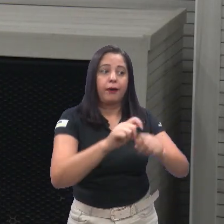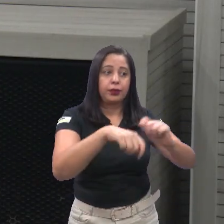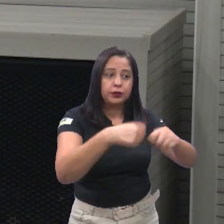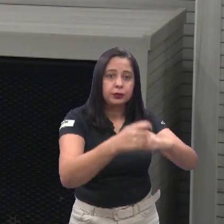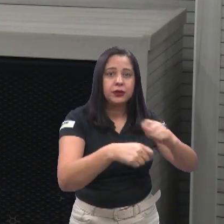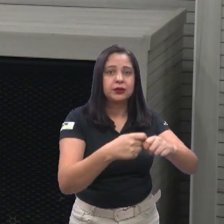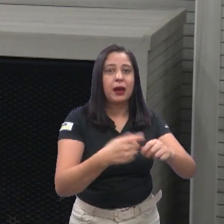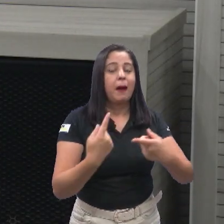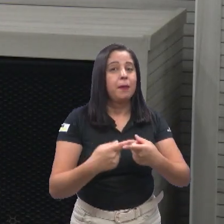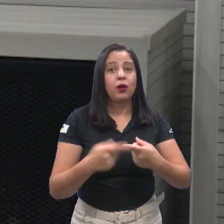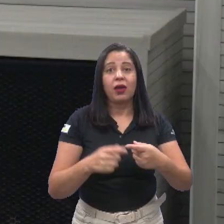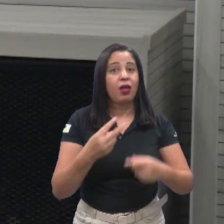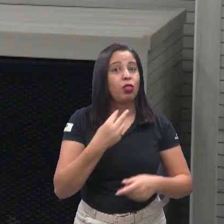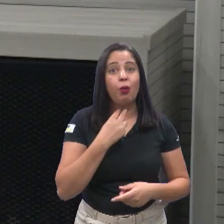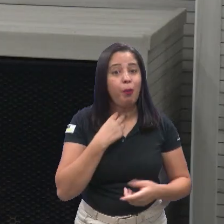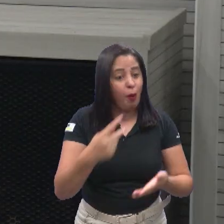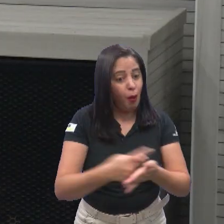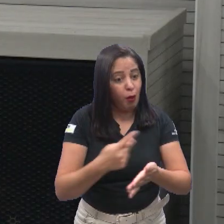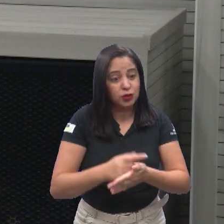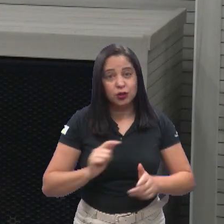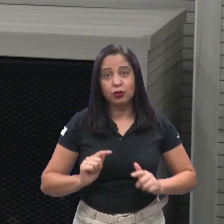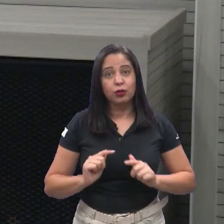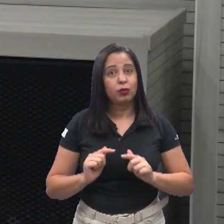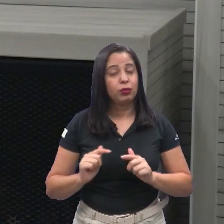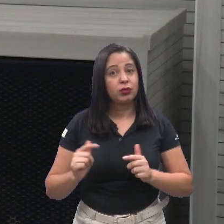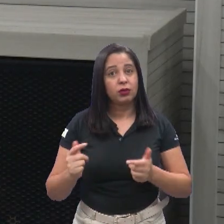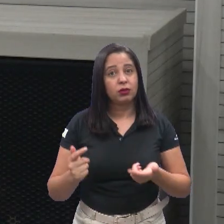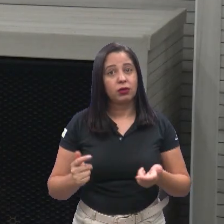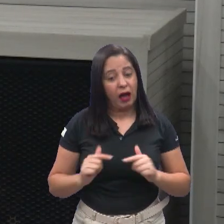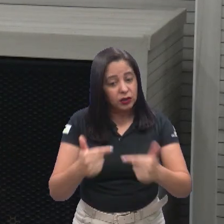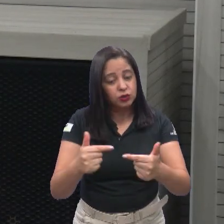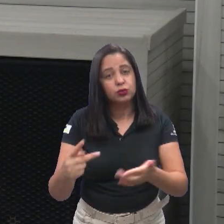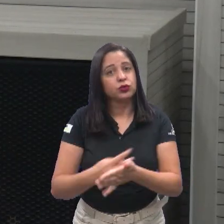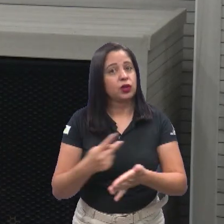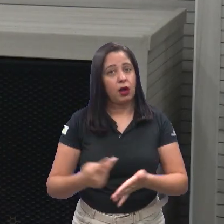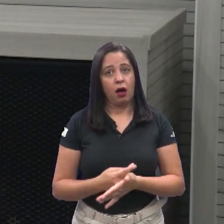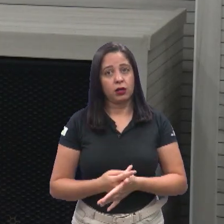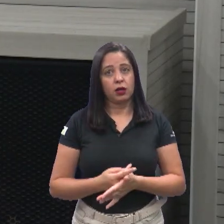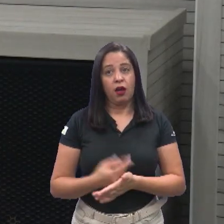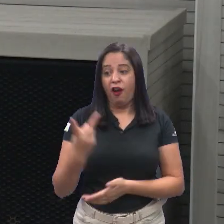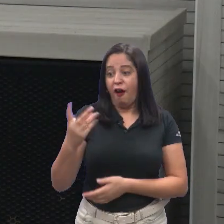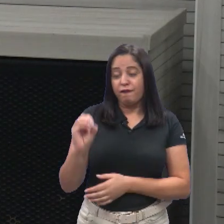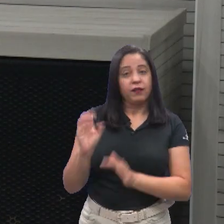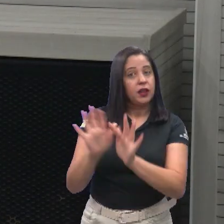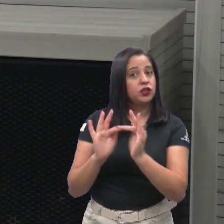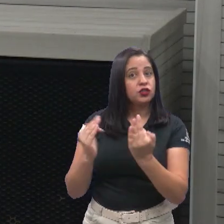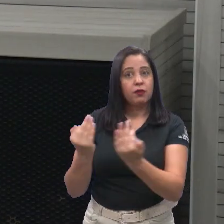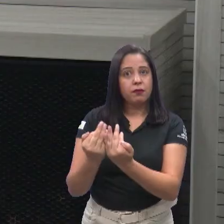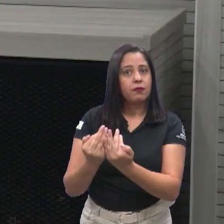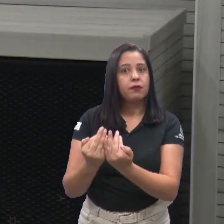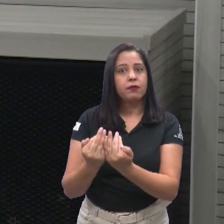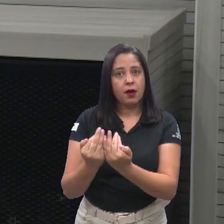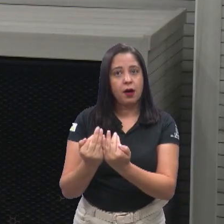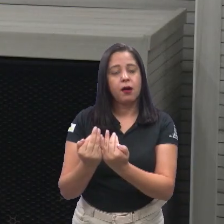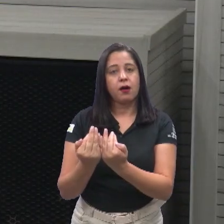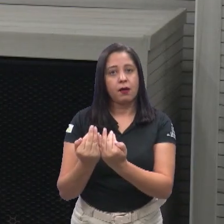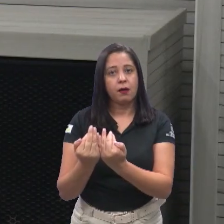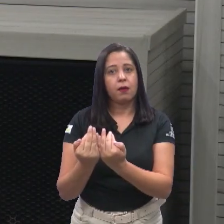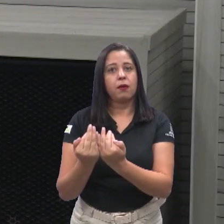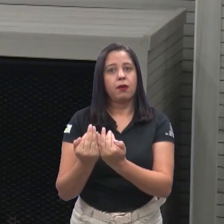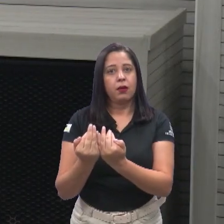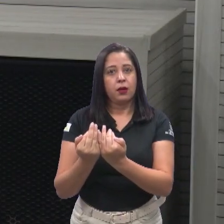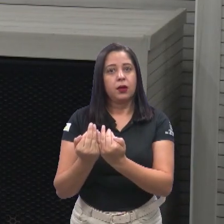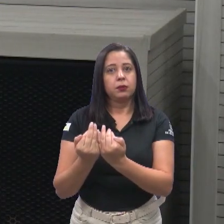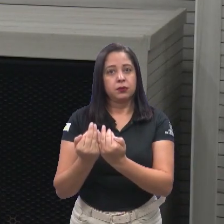ficar como está, né? A gente sabe que são mais de 20 famílias. Sempre quem segue as redes sociais